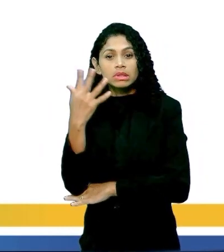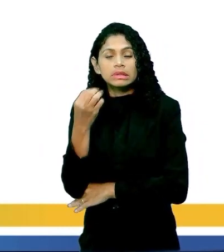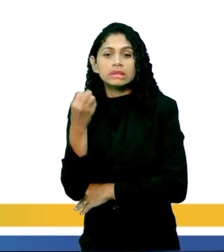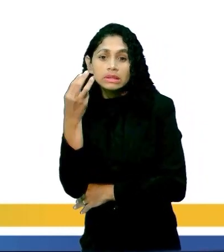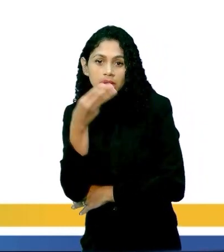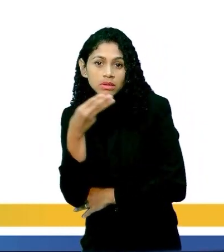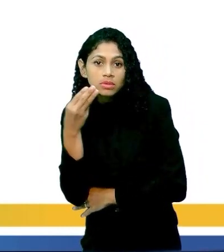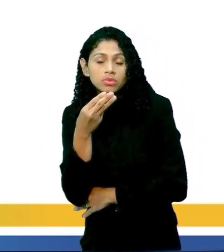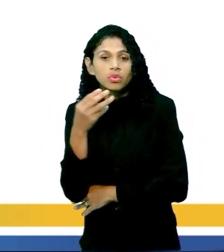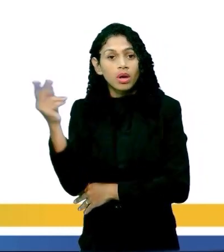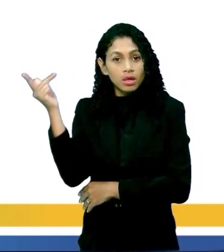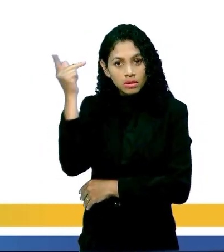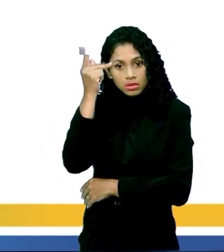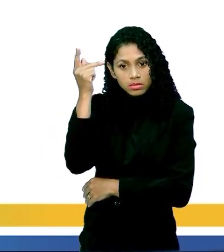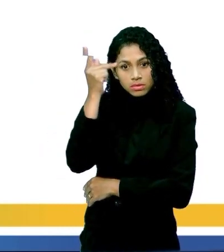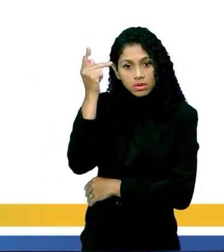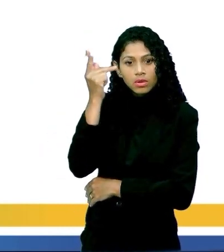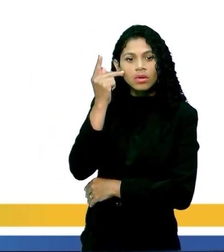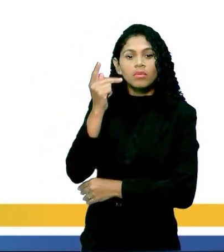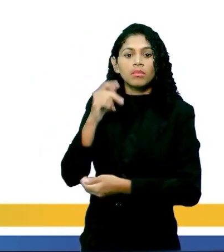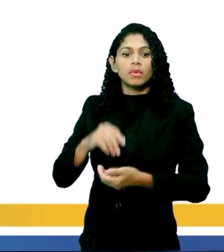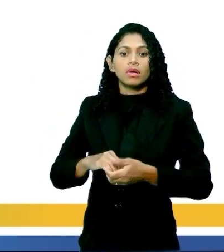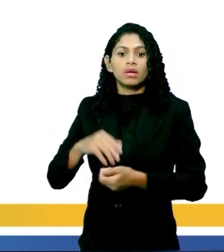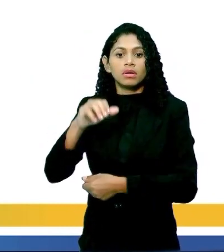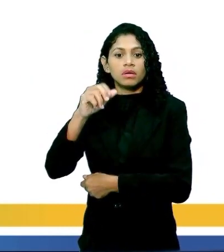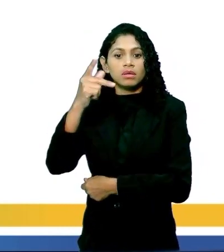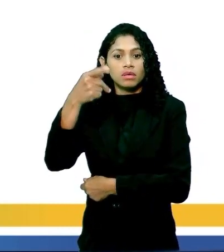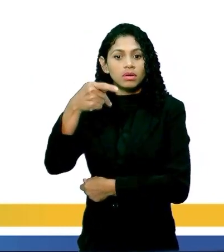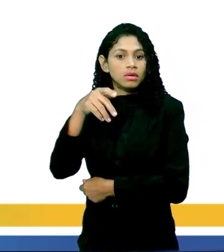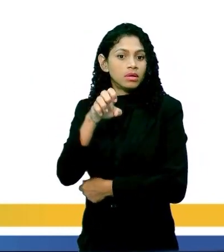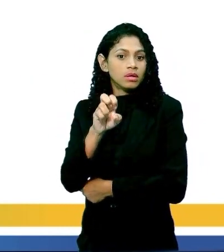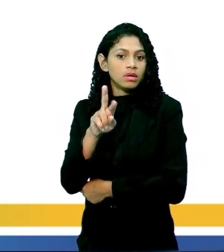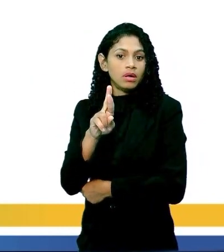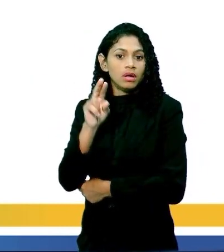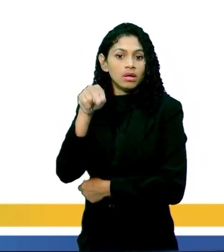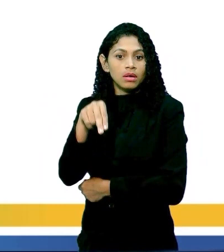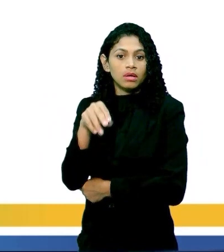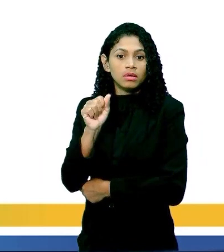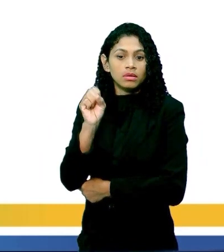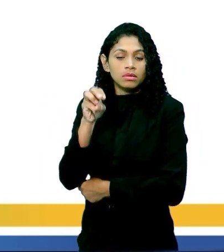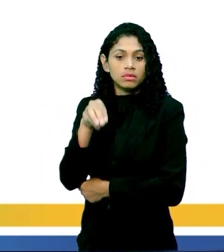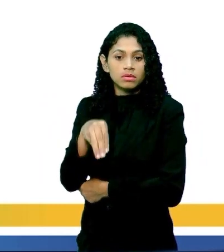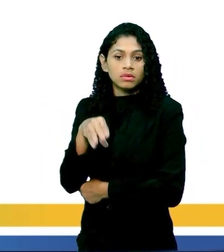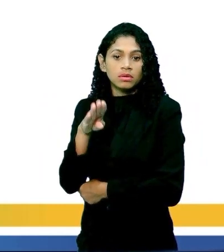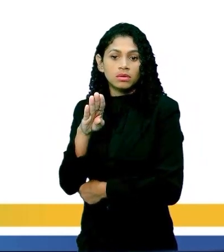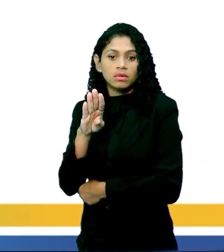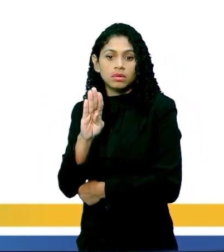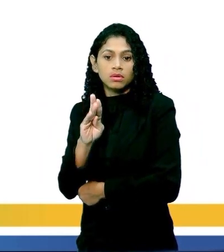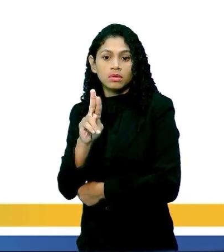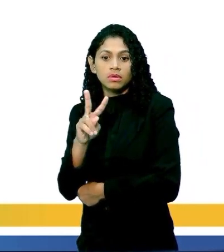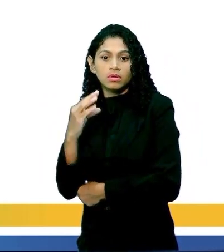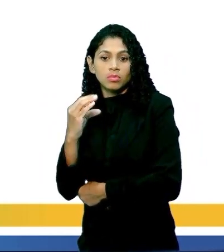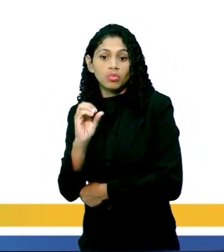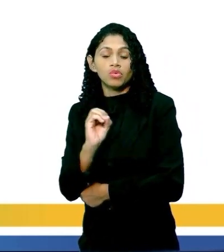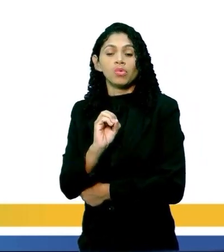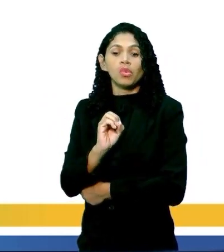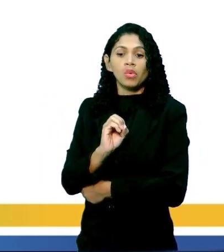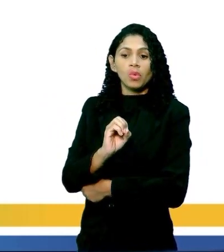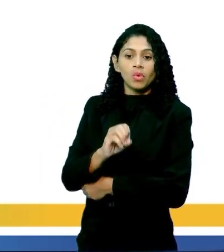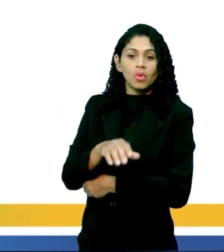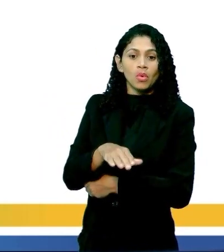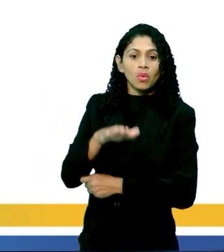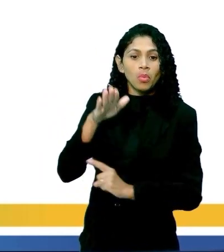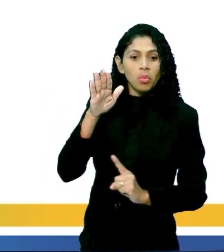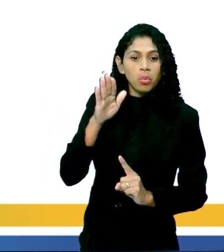seguido de Pernambuco, Alagoas, Rio de Janeiro e Minas Gerais. Além de produzir o açúcar, que